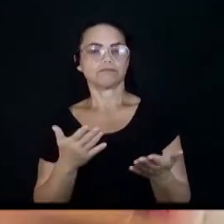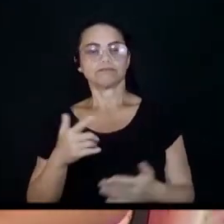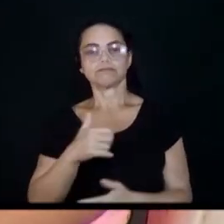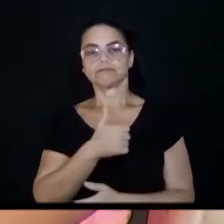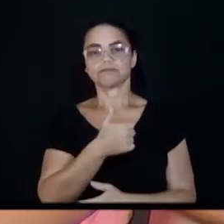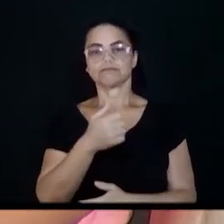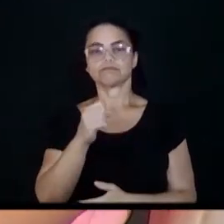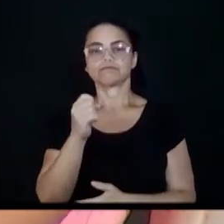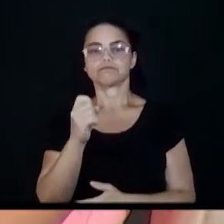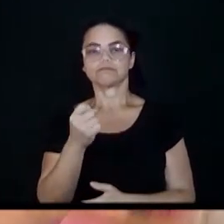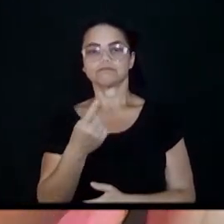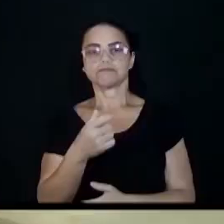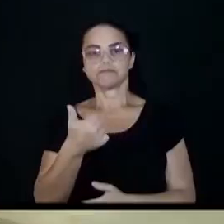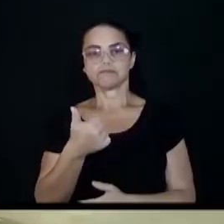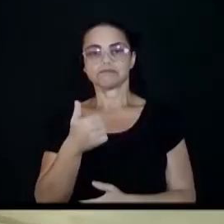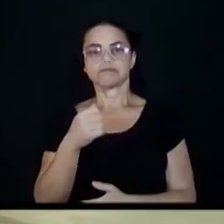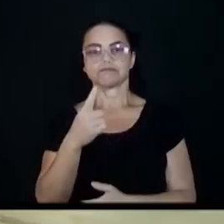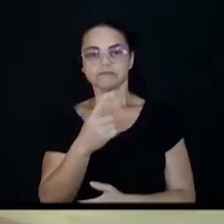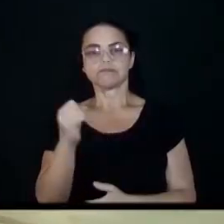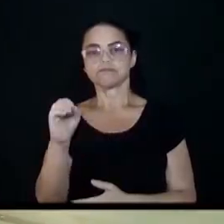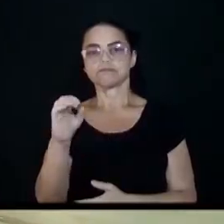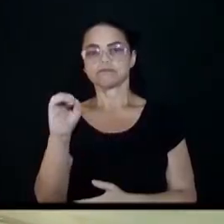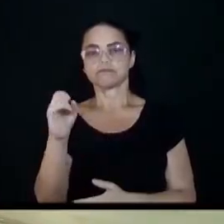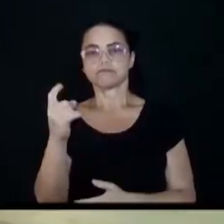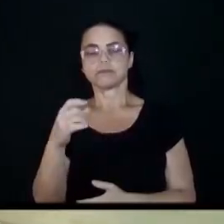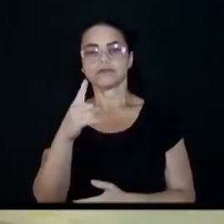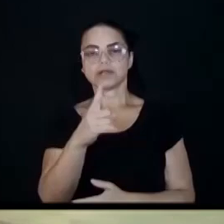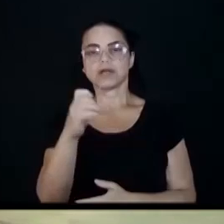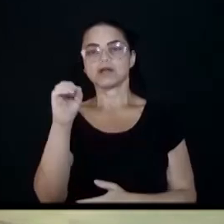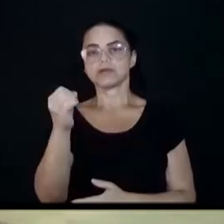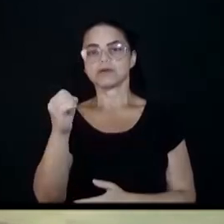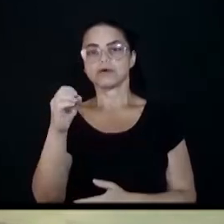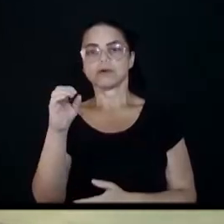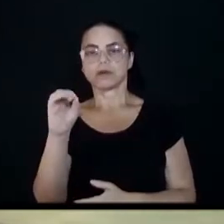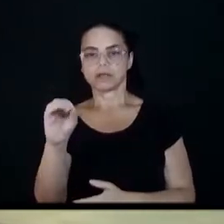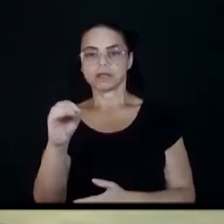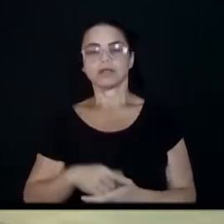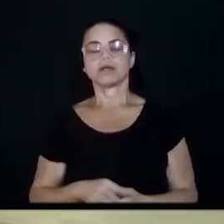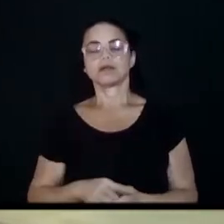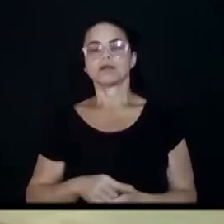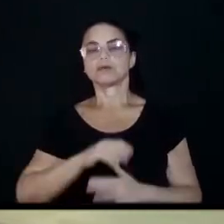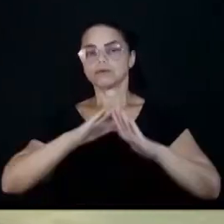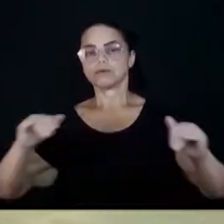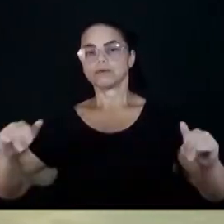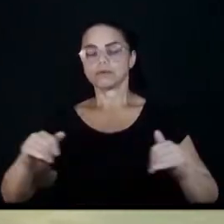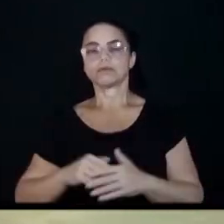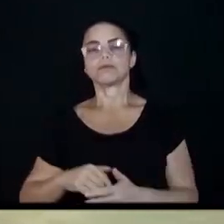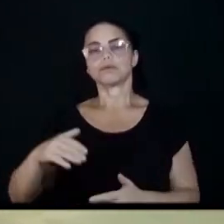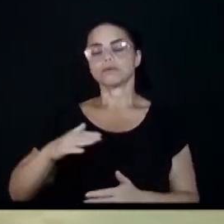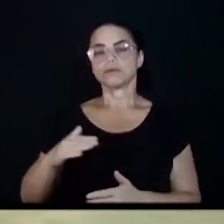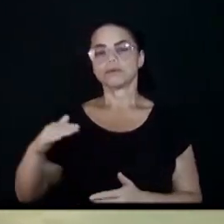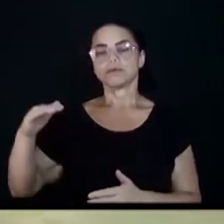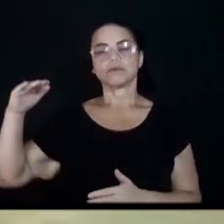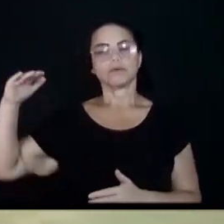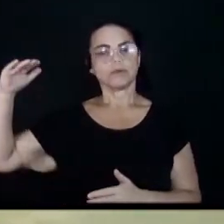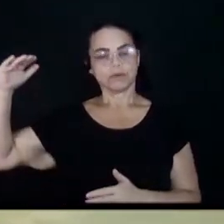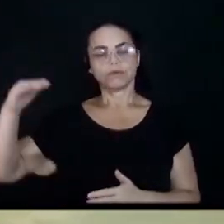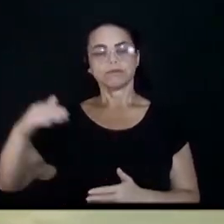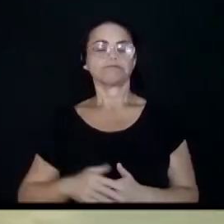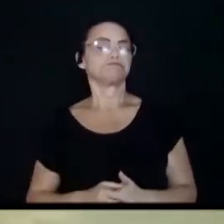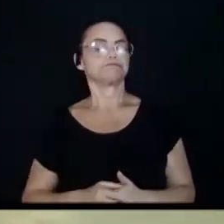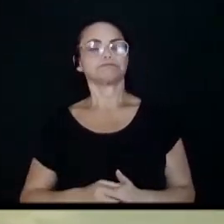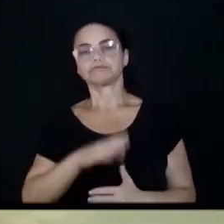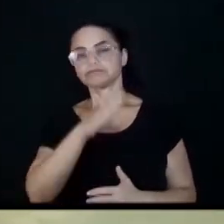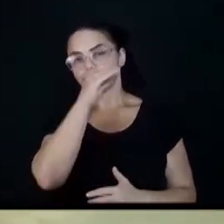180. 60 são crianças e adolescentes. E o restante... 120 jovens, adultos. Mas tende a crescer